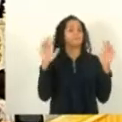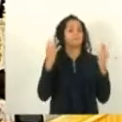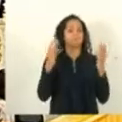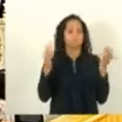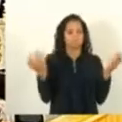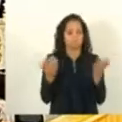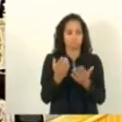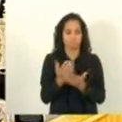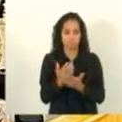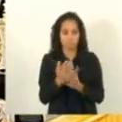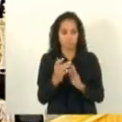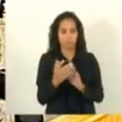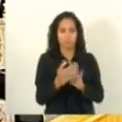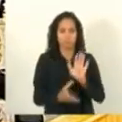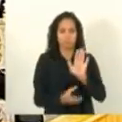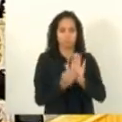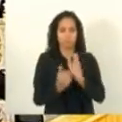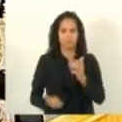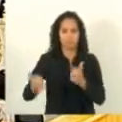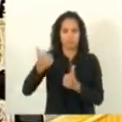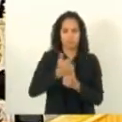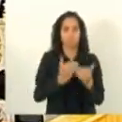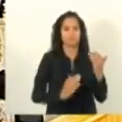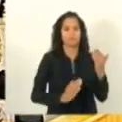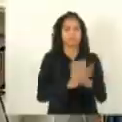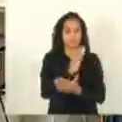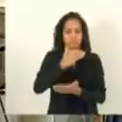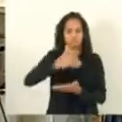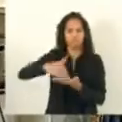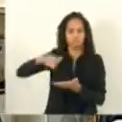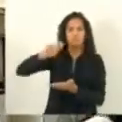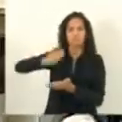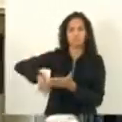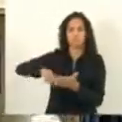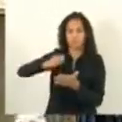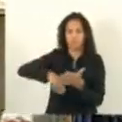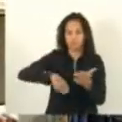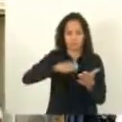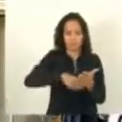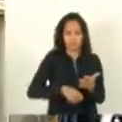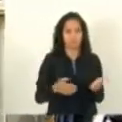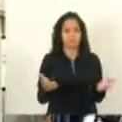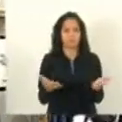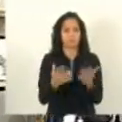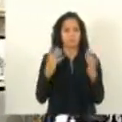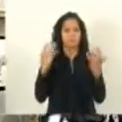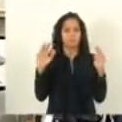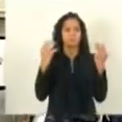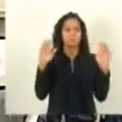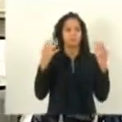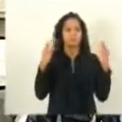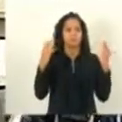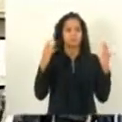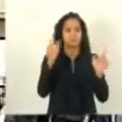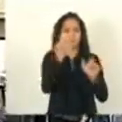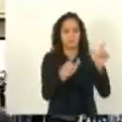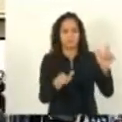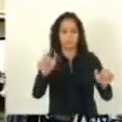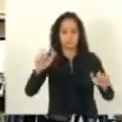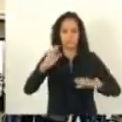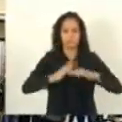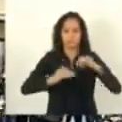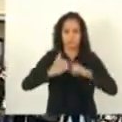aprovada a emenda substitutiva à Secretaria para a Extração dos Autógrafos. Parabéns aos agentes